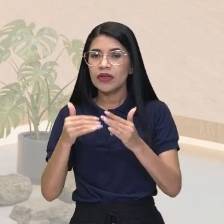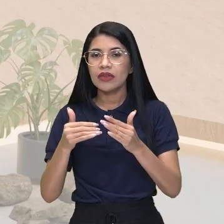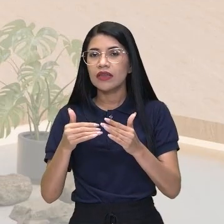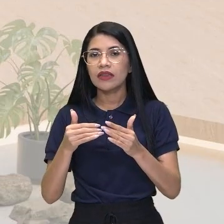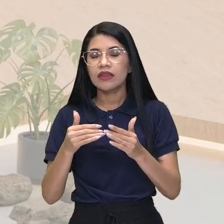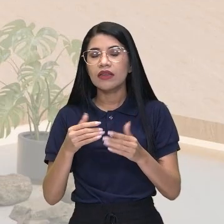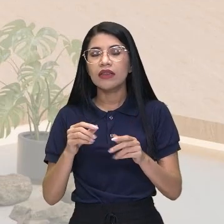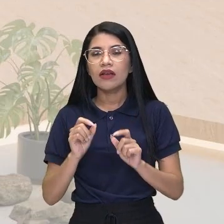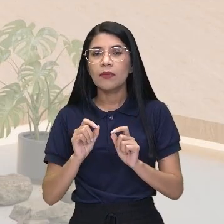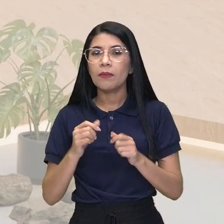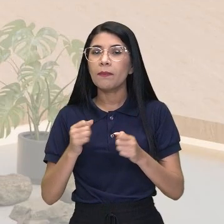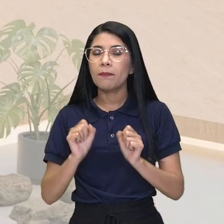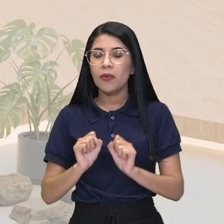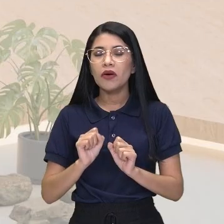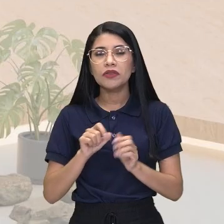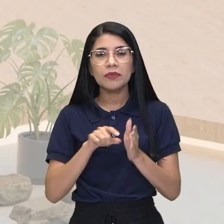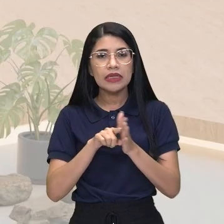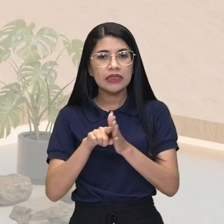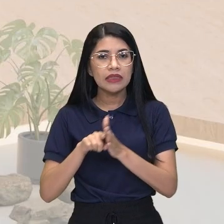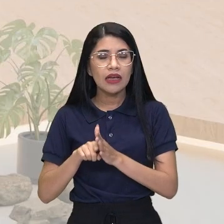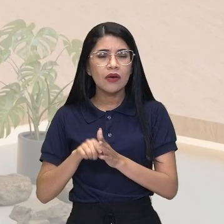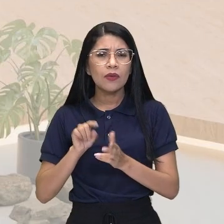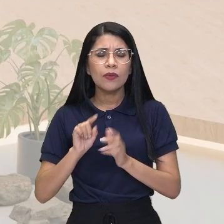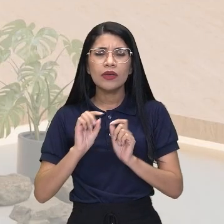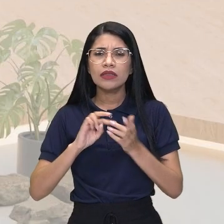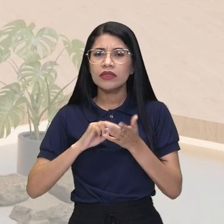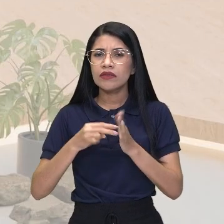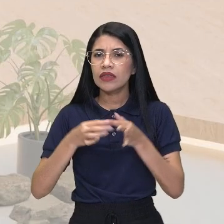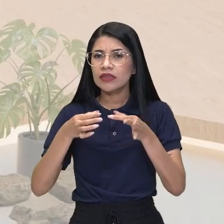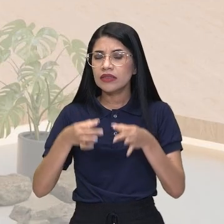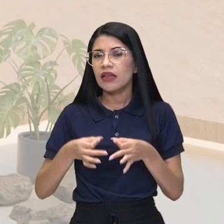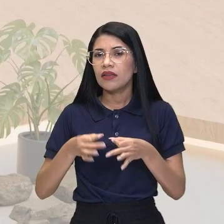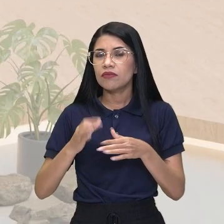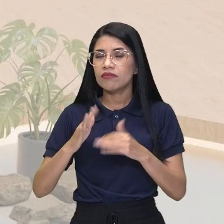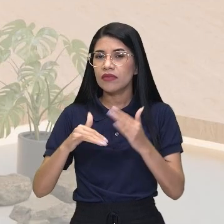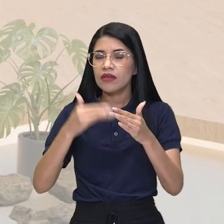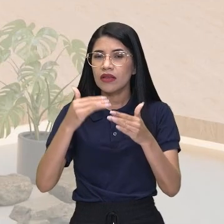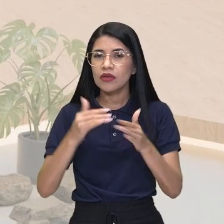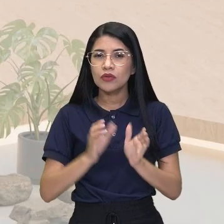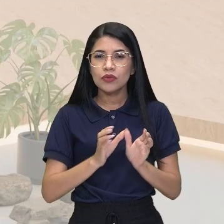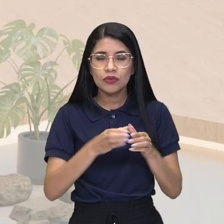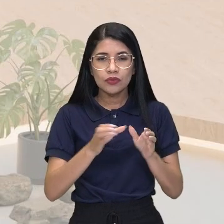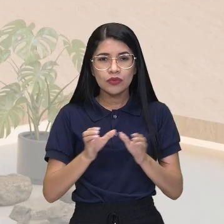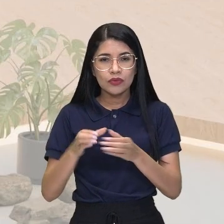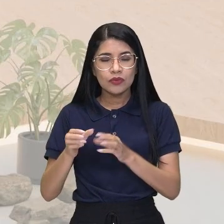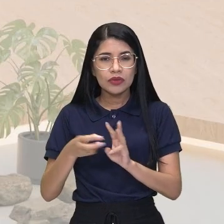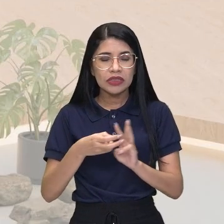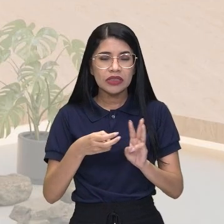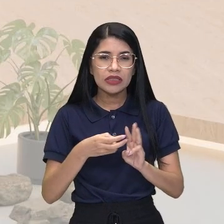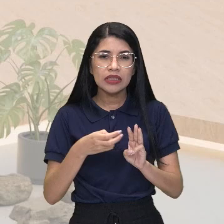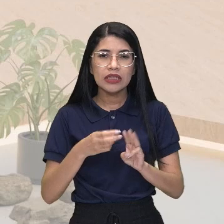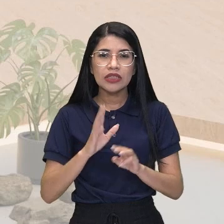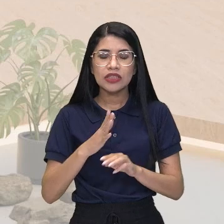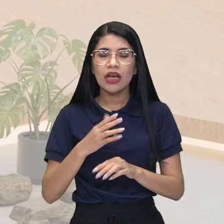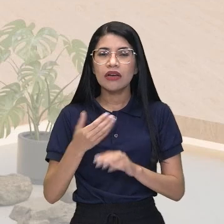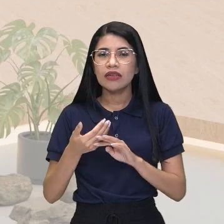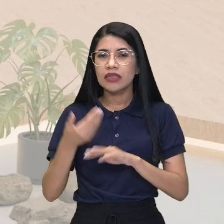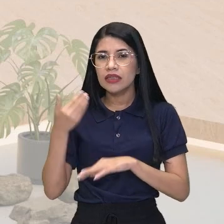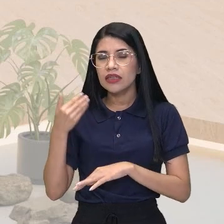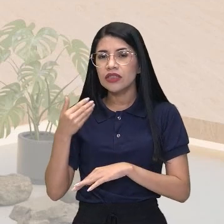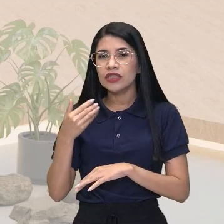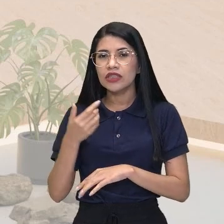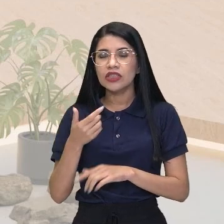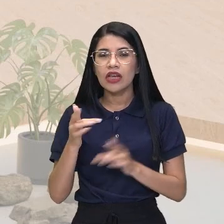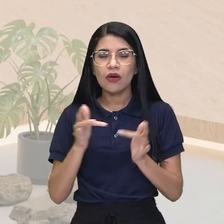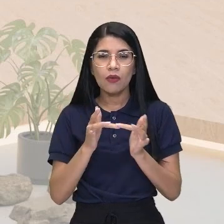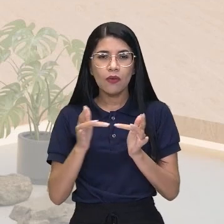pode levantar, né? O que é realmente desenvolvimento? Será que esses povos que aí vivem, que antes do contato com a sociedade